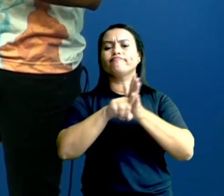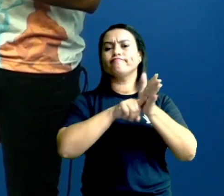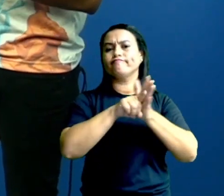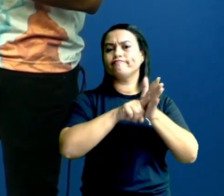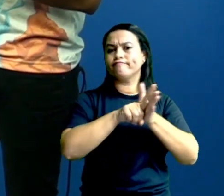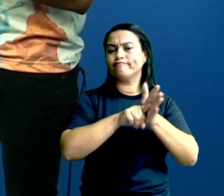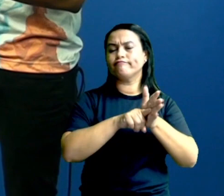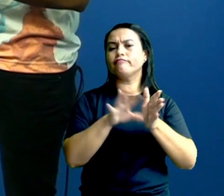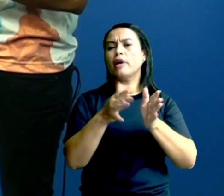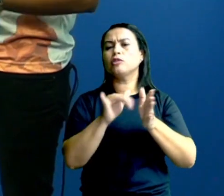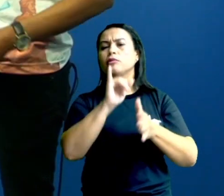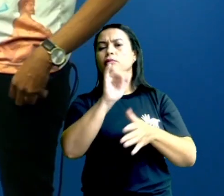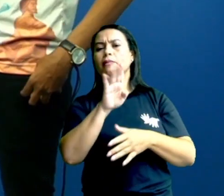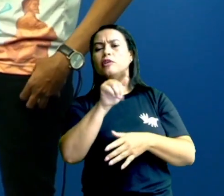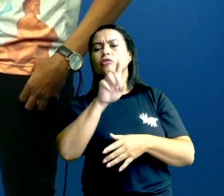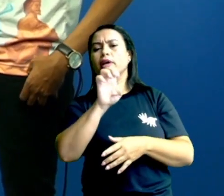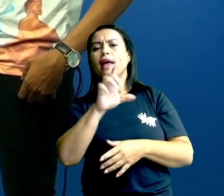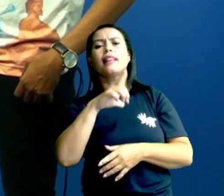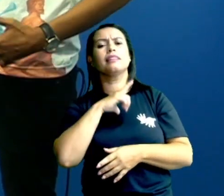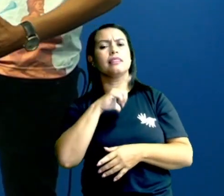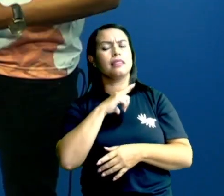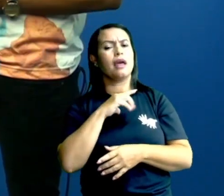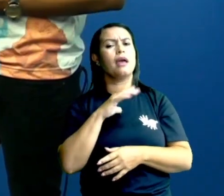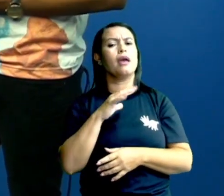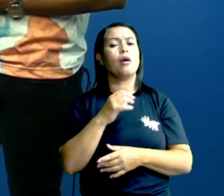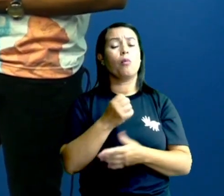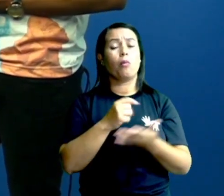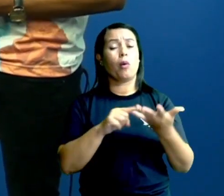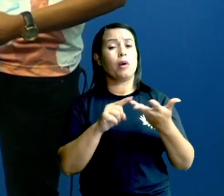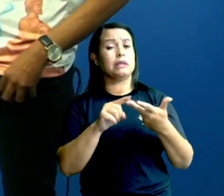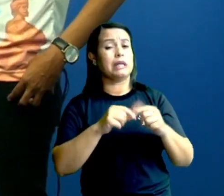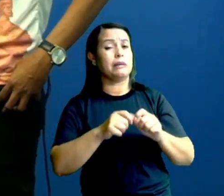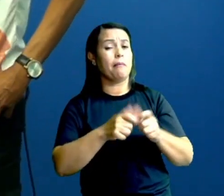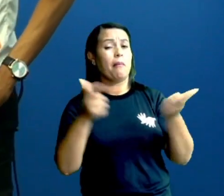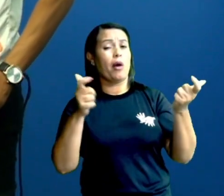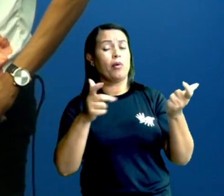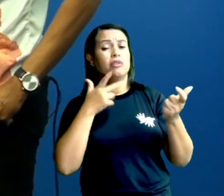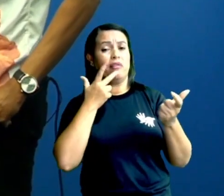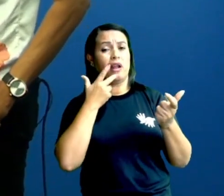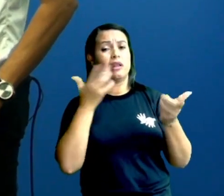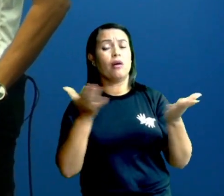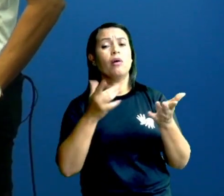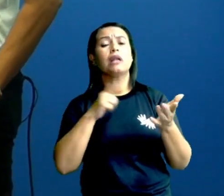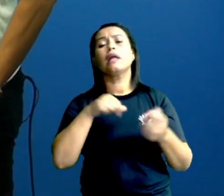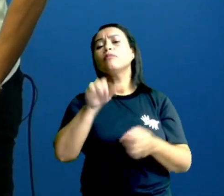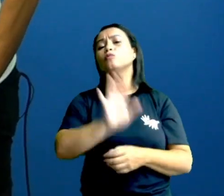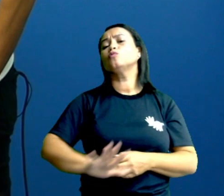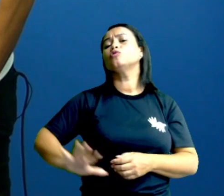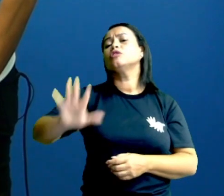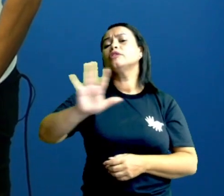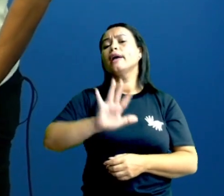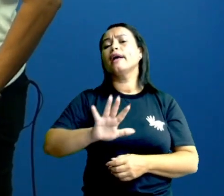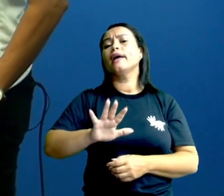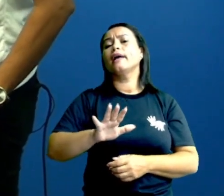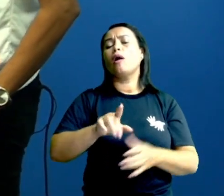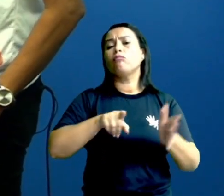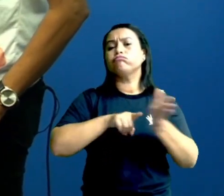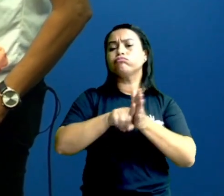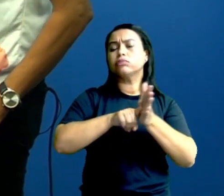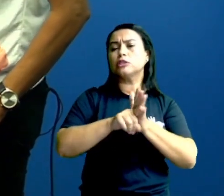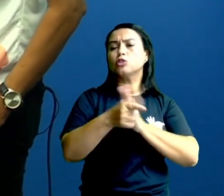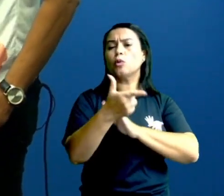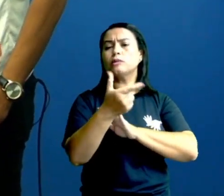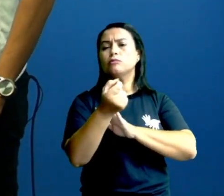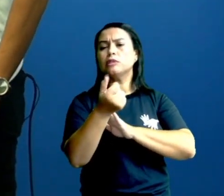vai mostrar aqui a região apresenta um valor maior até do que esse que Eu mencionei a gente tem de um modo geral aqui ó segundo